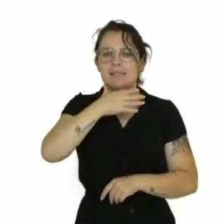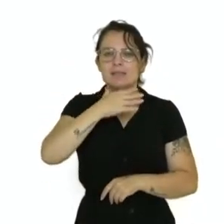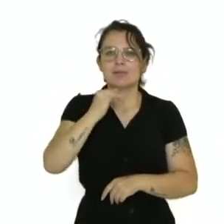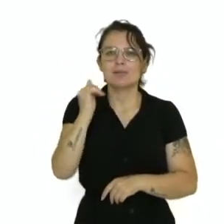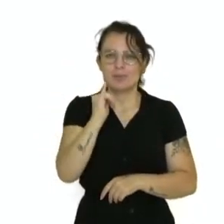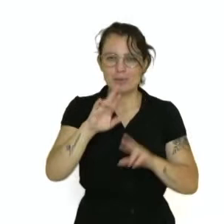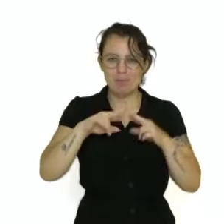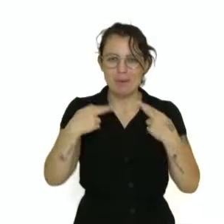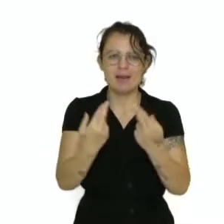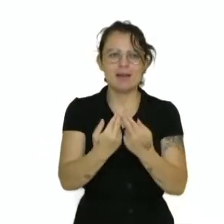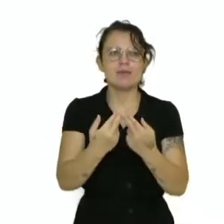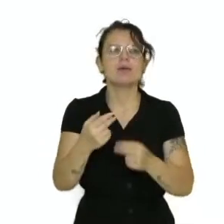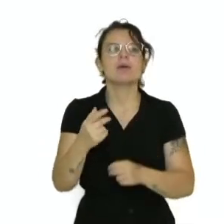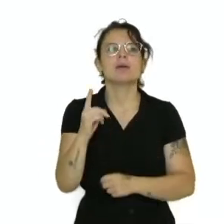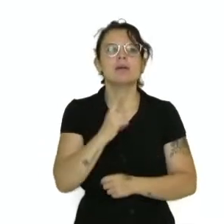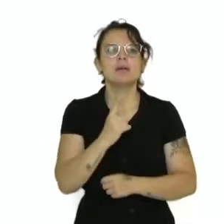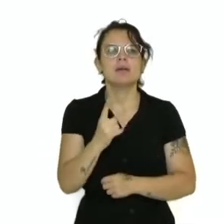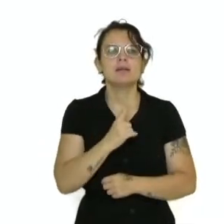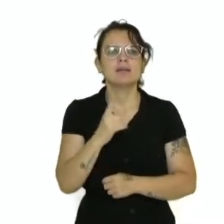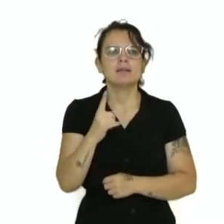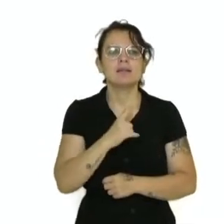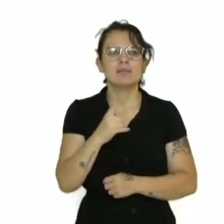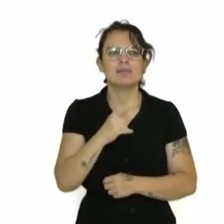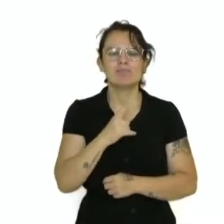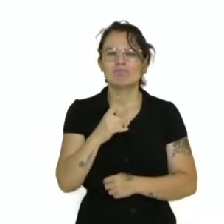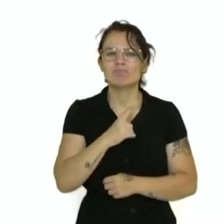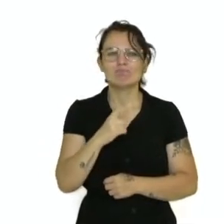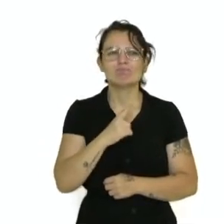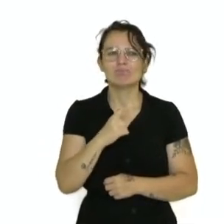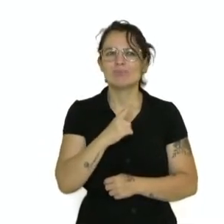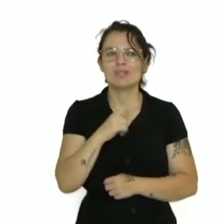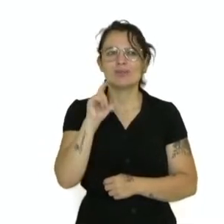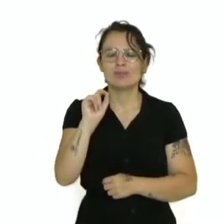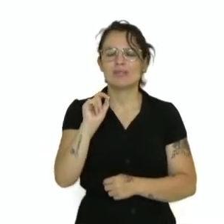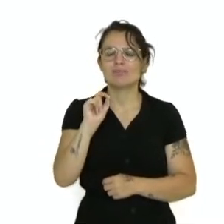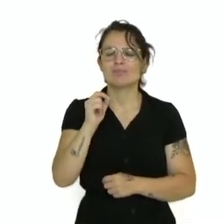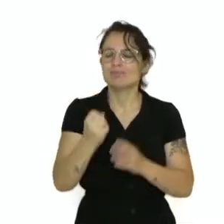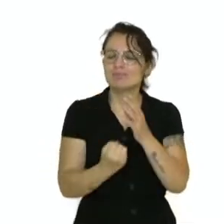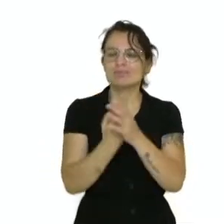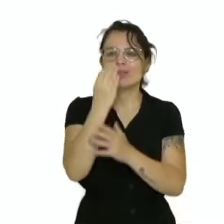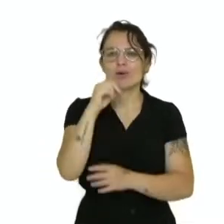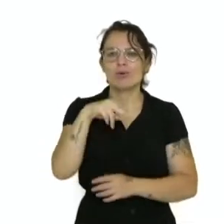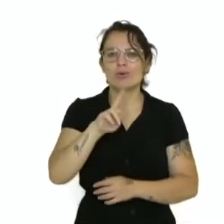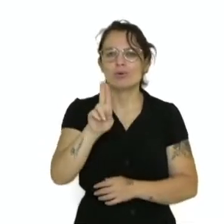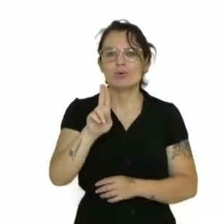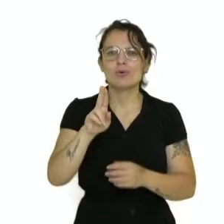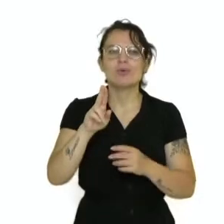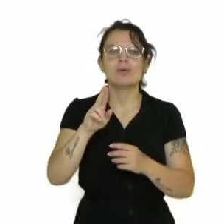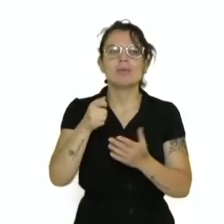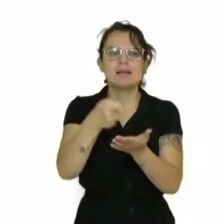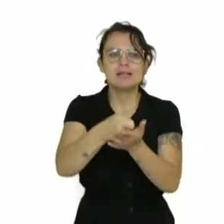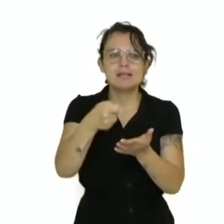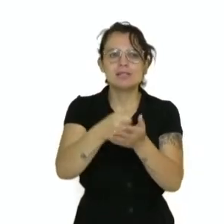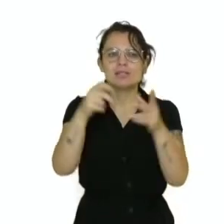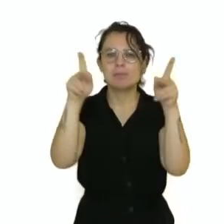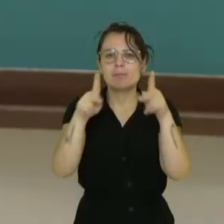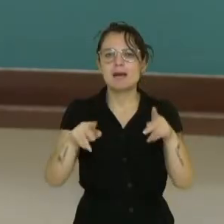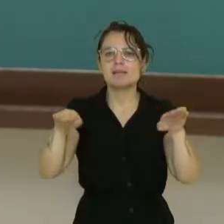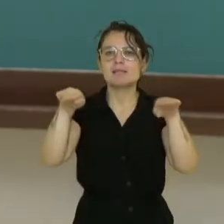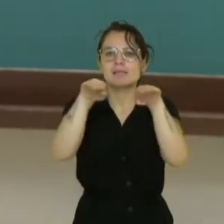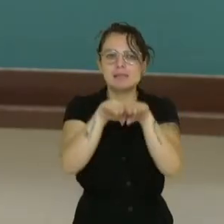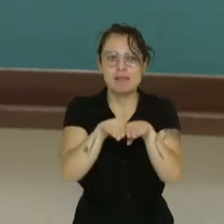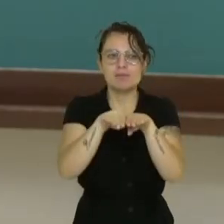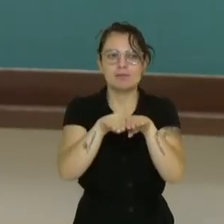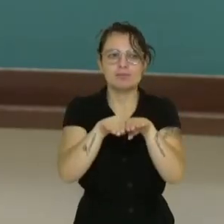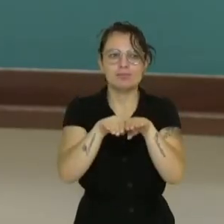do Holocausto, motivaram a reformulação desse órgão garantidor da estabilidade política internacional. Então, a